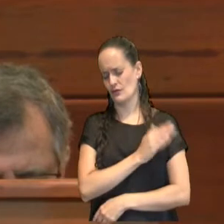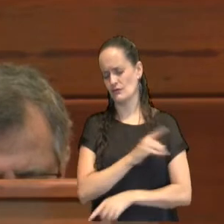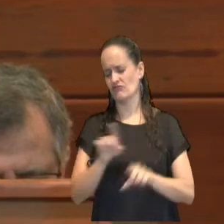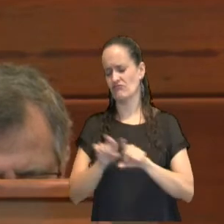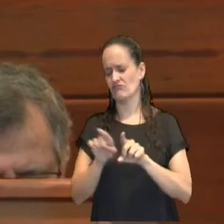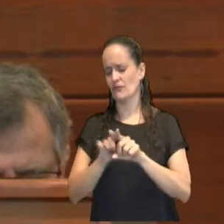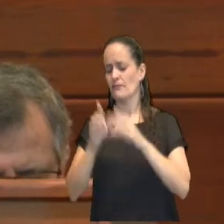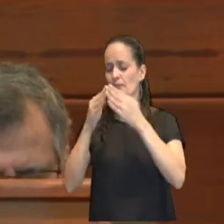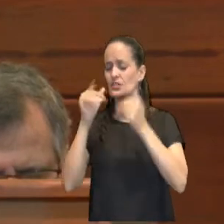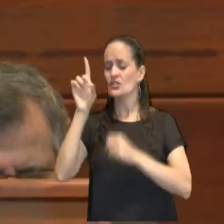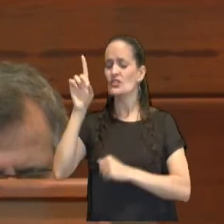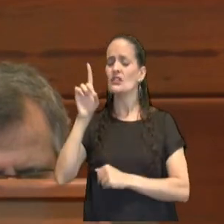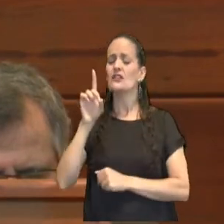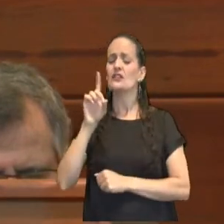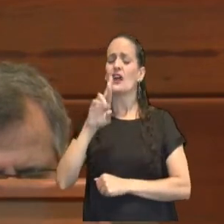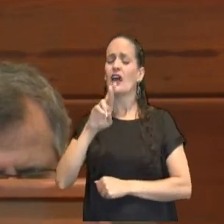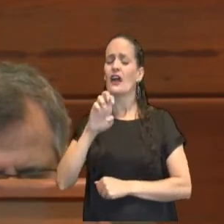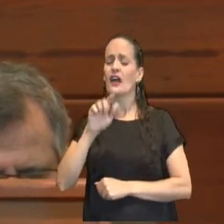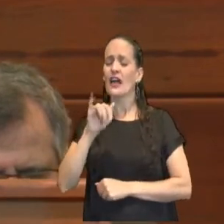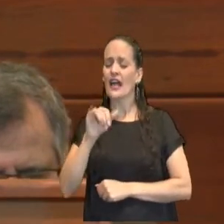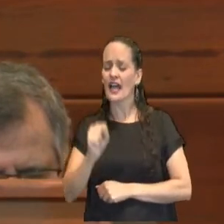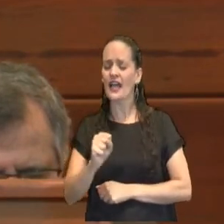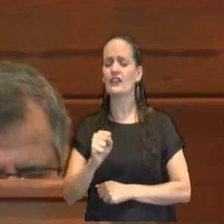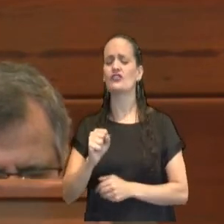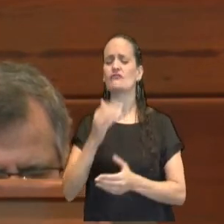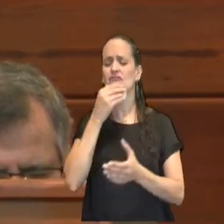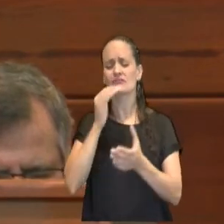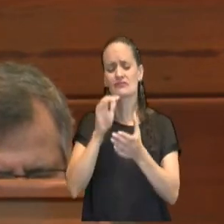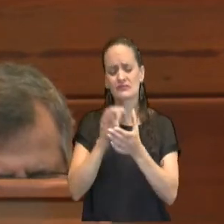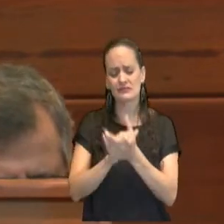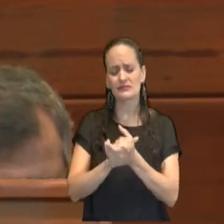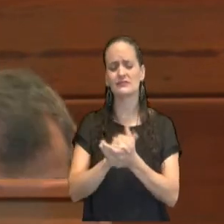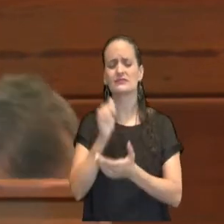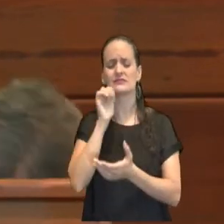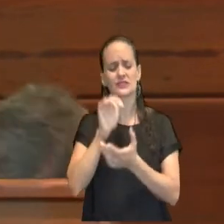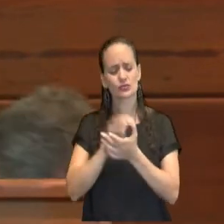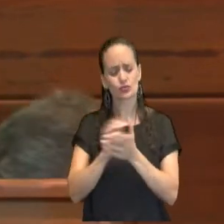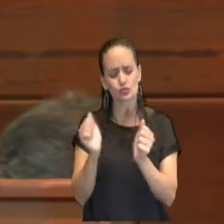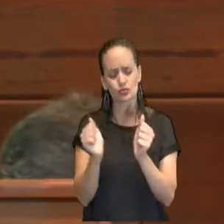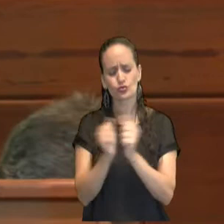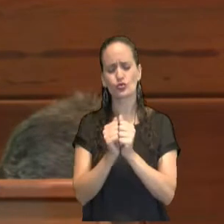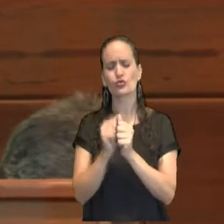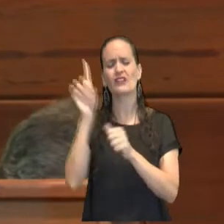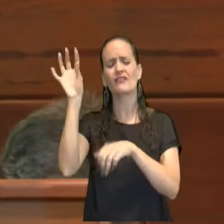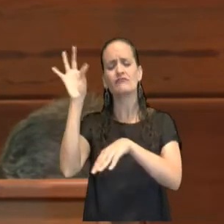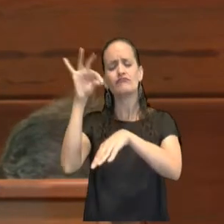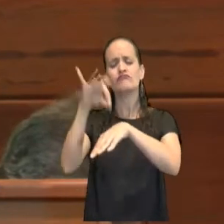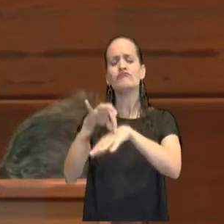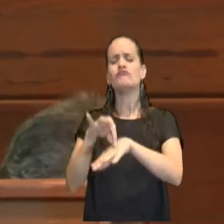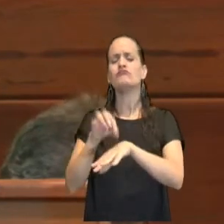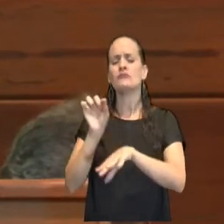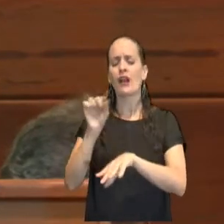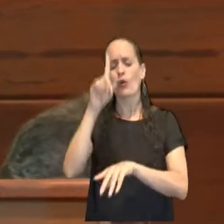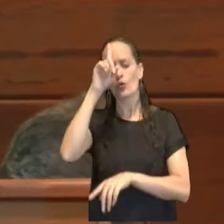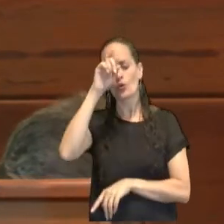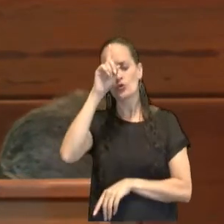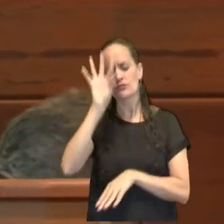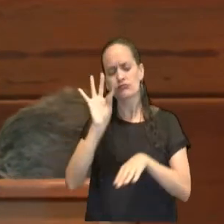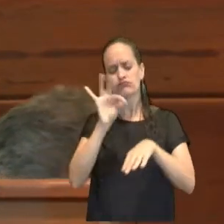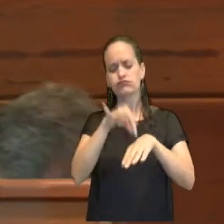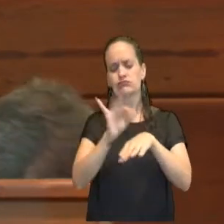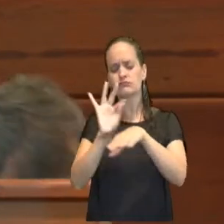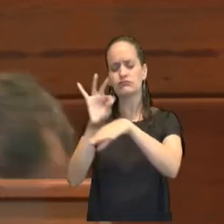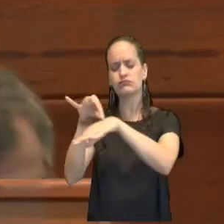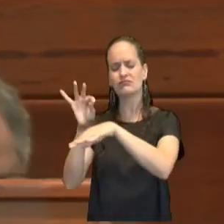pelo irmão Regis, nossa irmã Marlene, Pai, visita no hospital, visita, Senhor, nas casas, nosso irmão